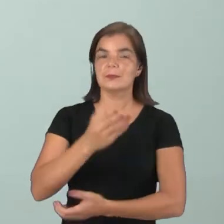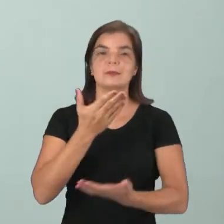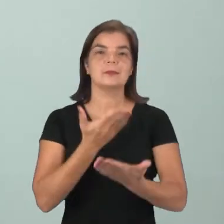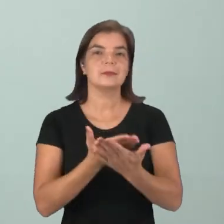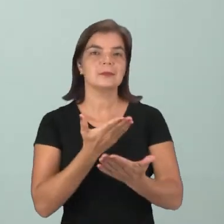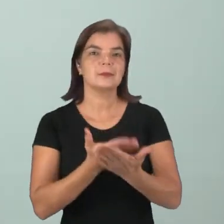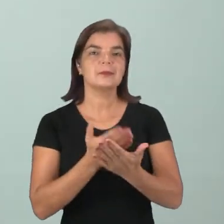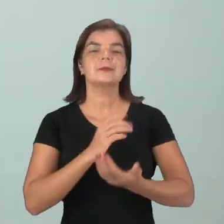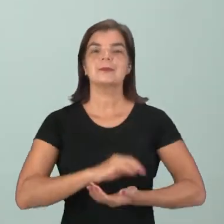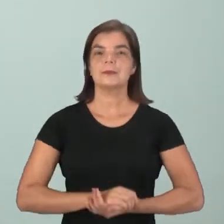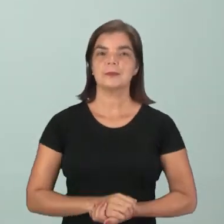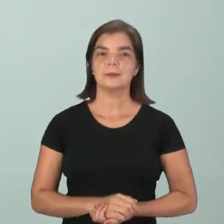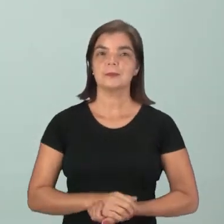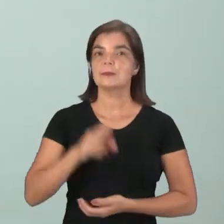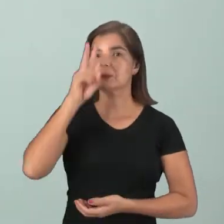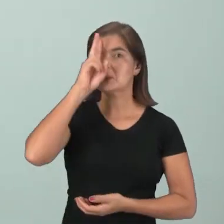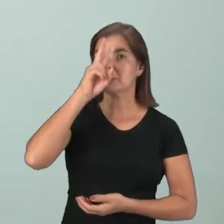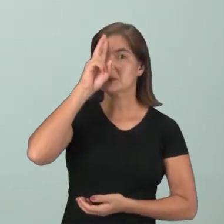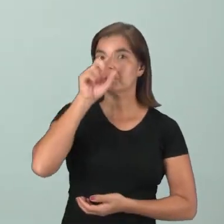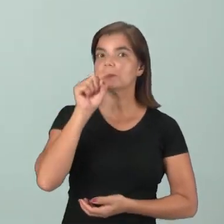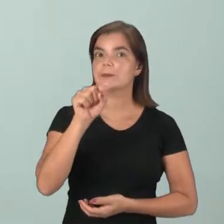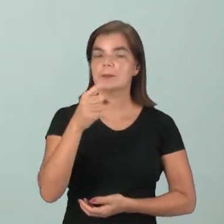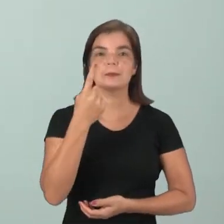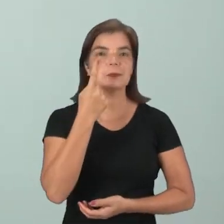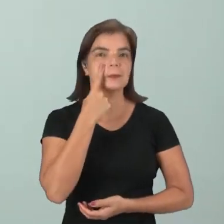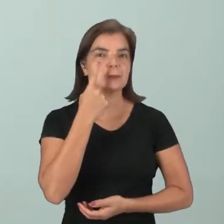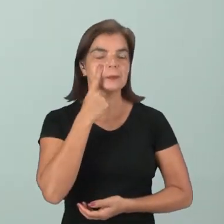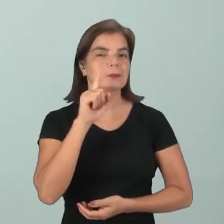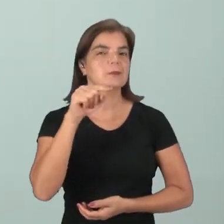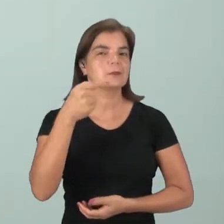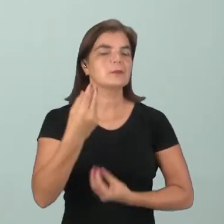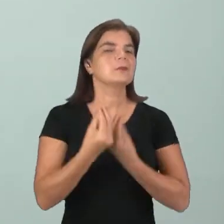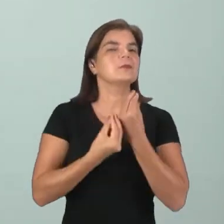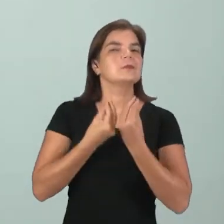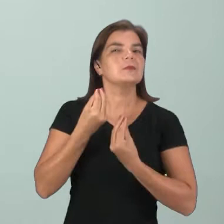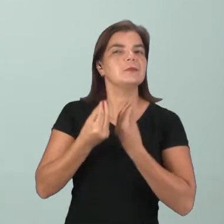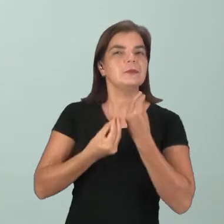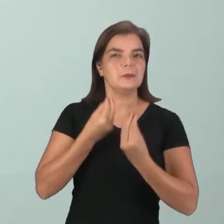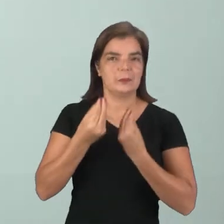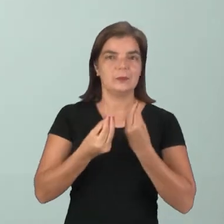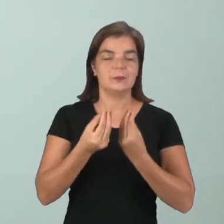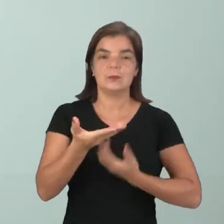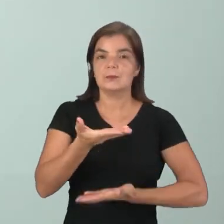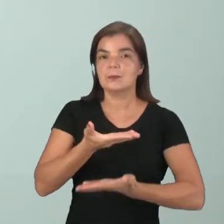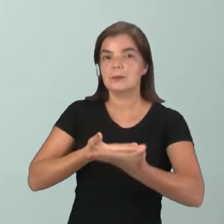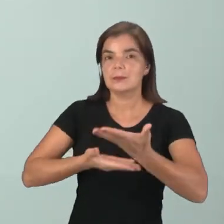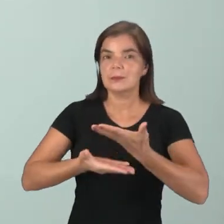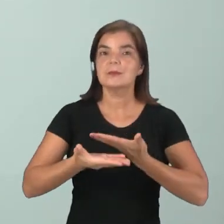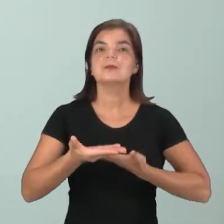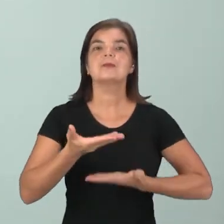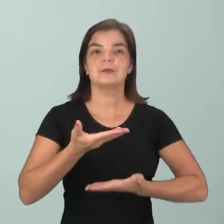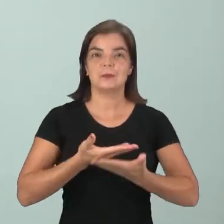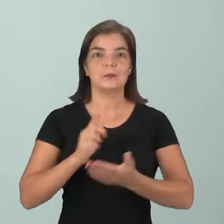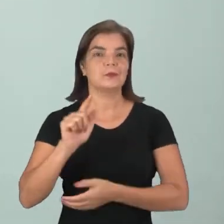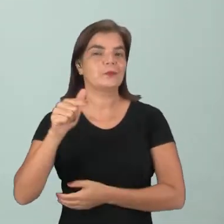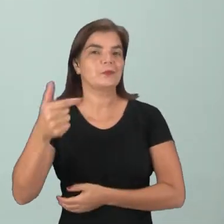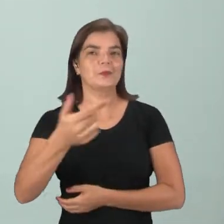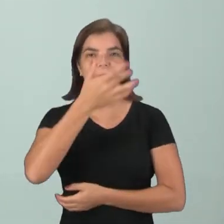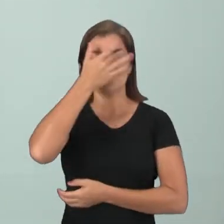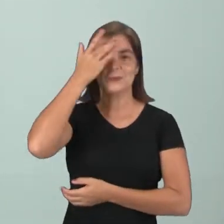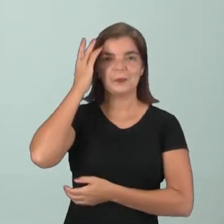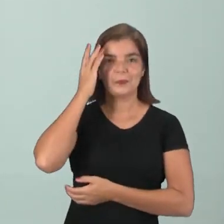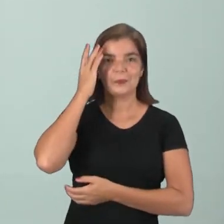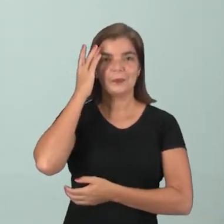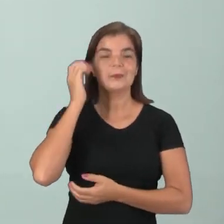vai continuar com as nossas aulas, lembrando a você que você viu da outra vez como é o relacionamento com